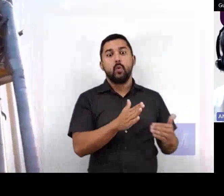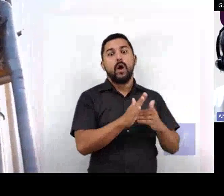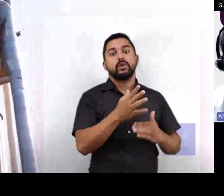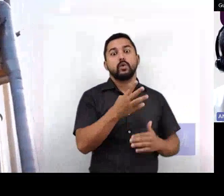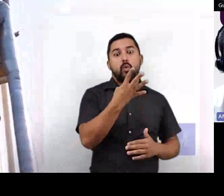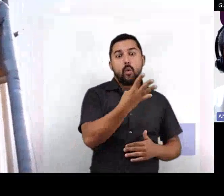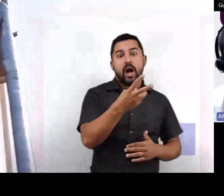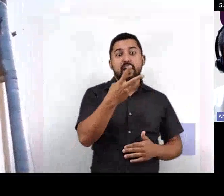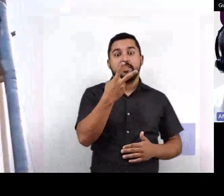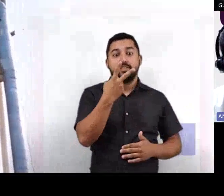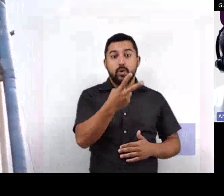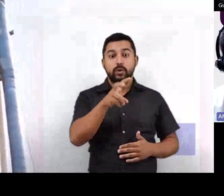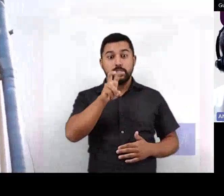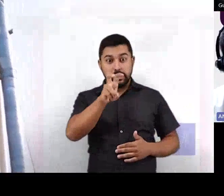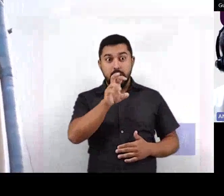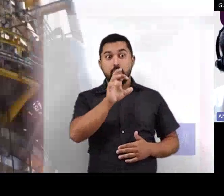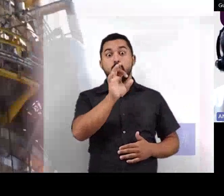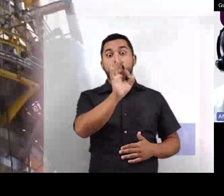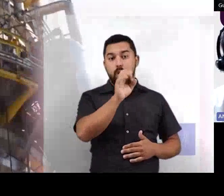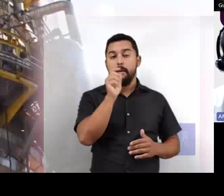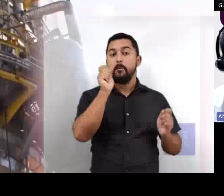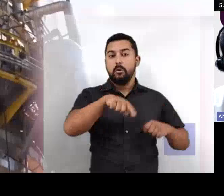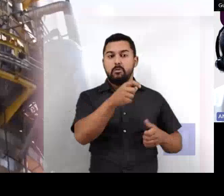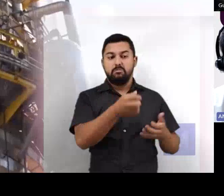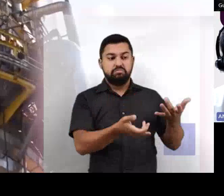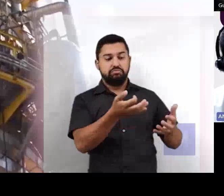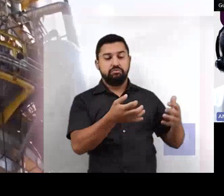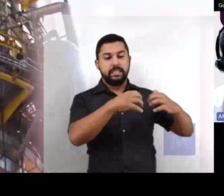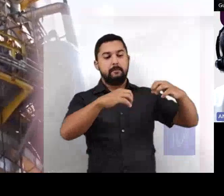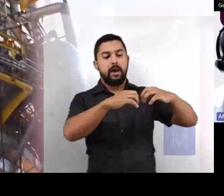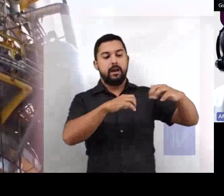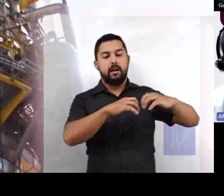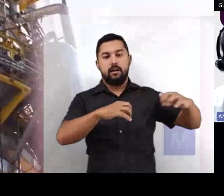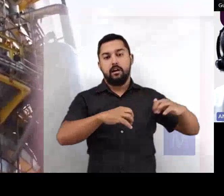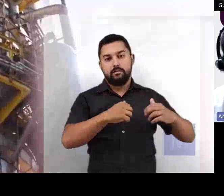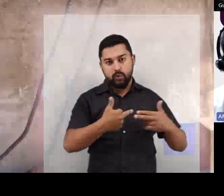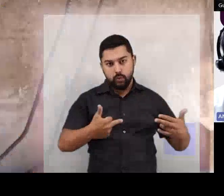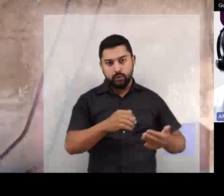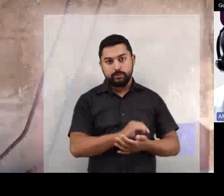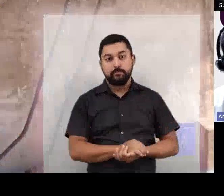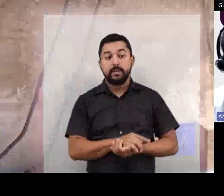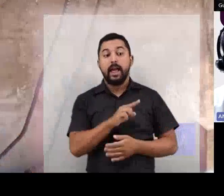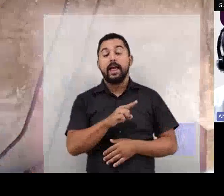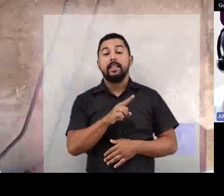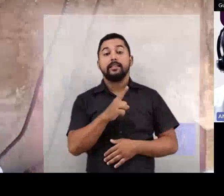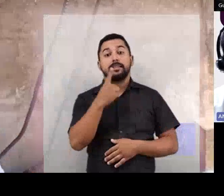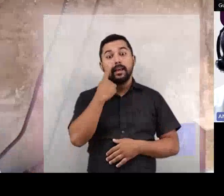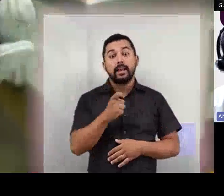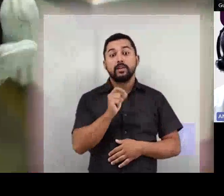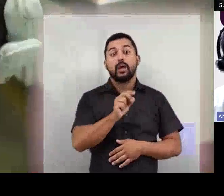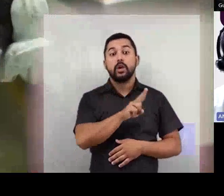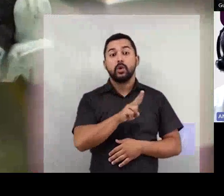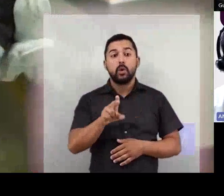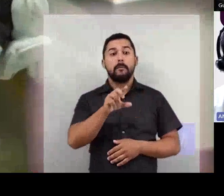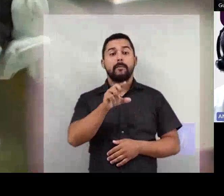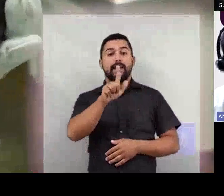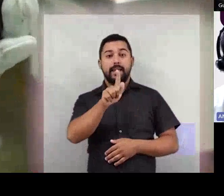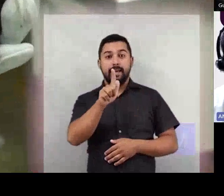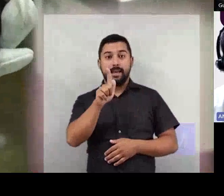próximas de 425 graus, para ajudar a transformar as moléculas mais pesadas em vapor. Dessa vez, a fração que interessa pra gente é chamada